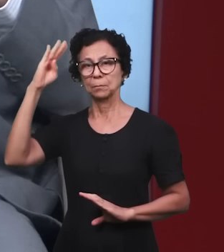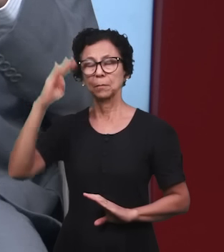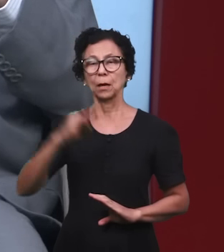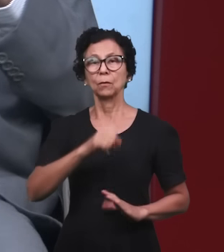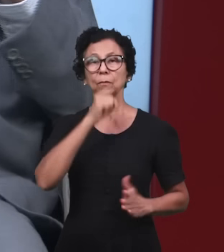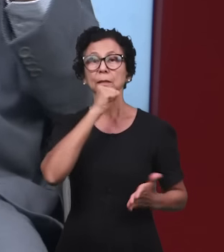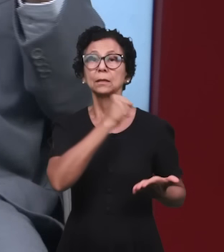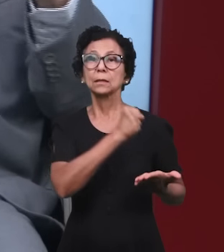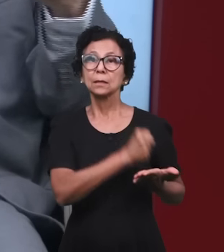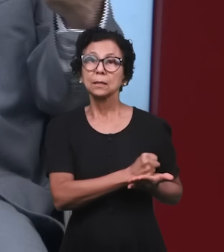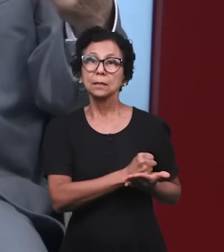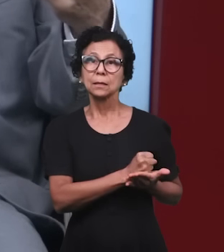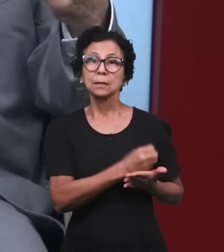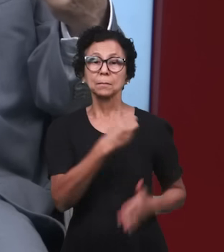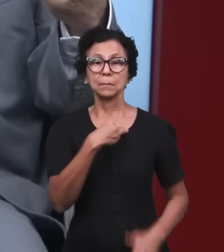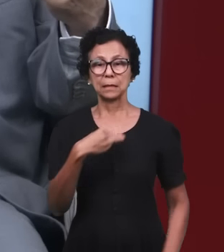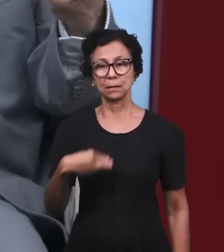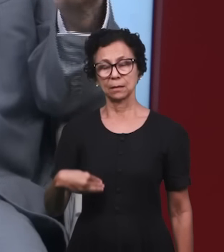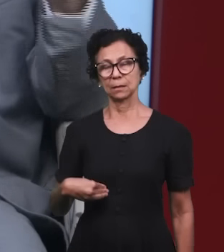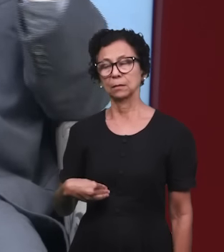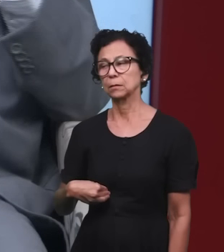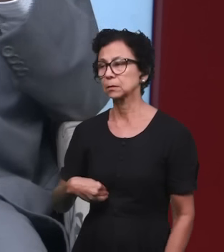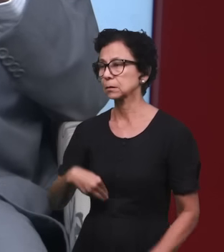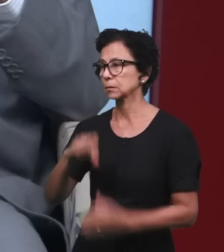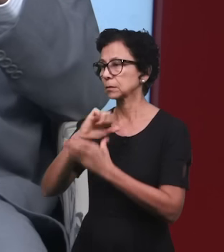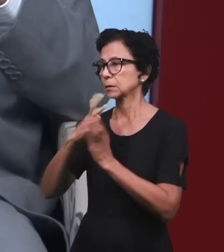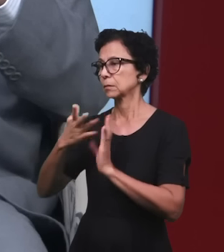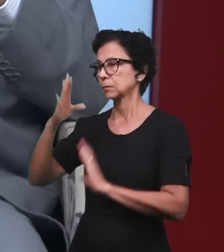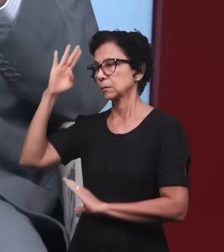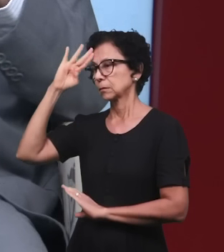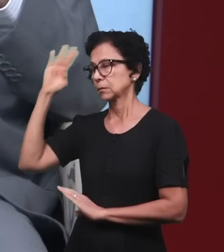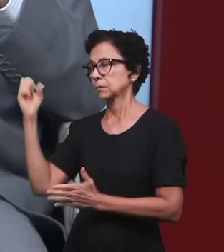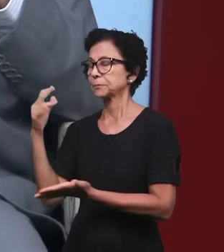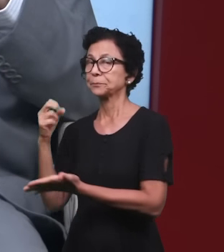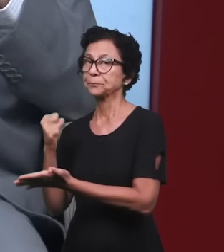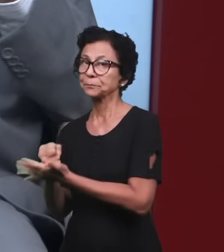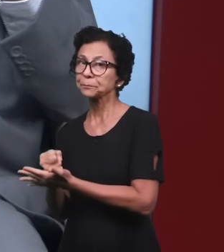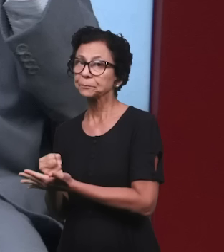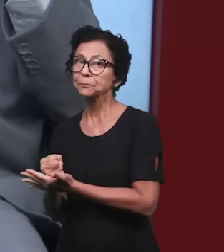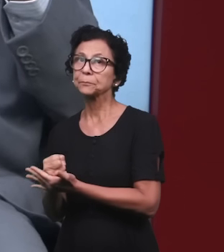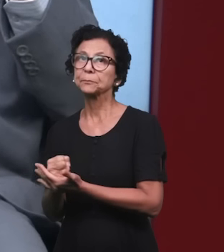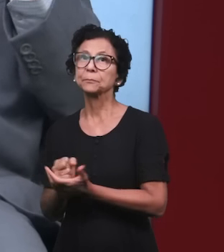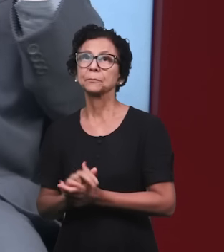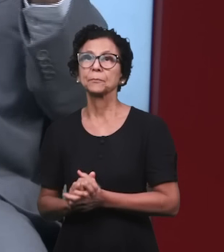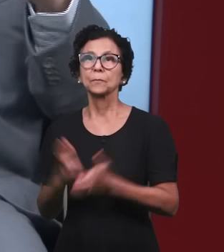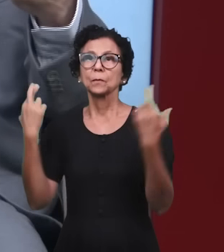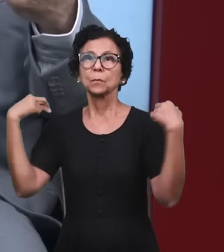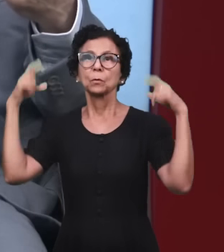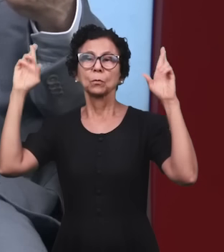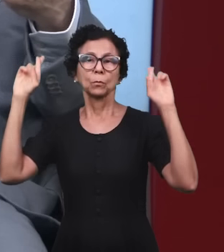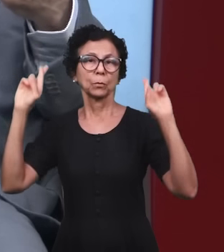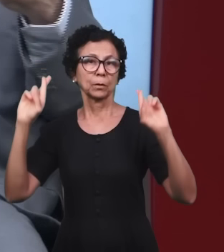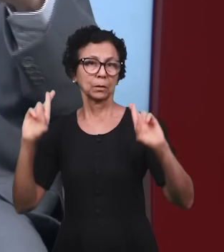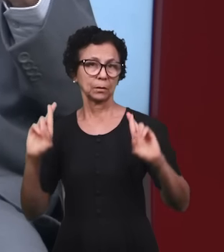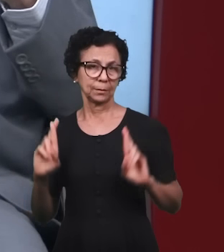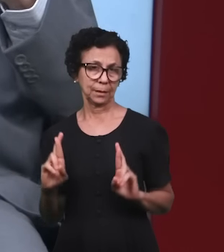Velho Testamento, o Messias. Atributo principal de Jesus no Novo Testamento, o